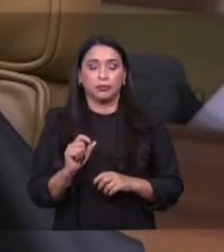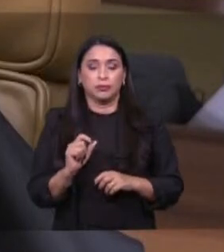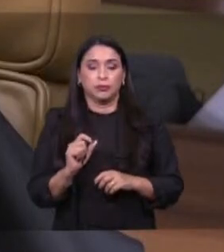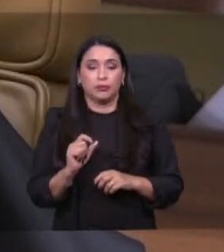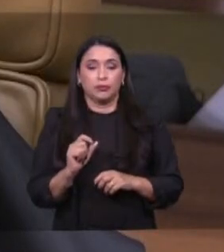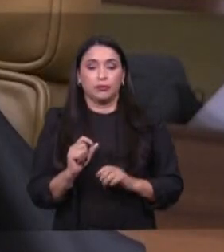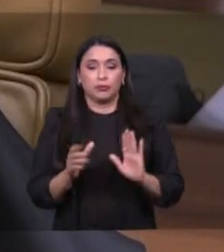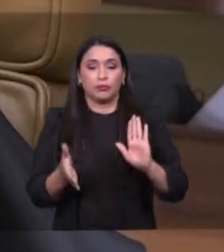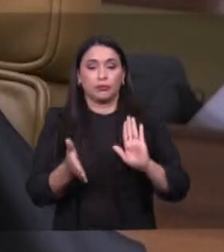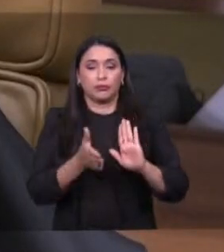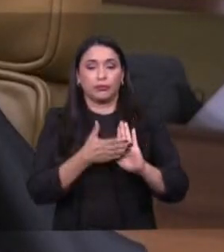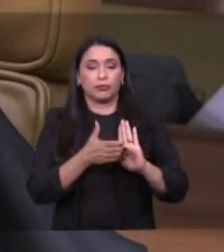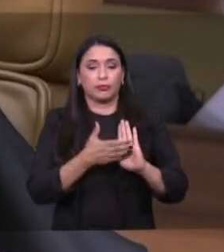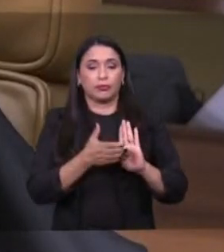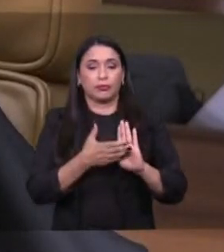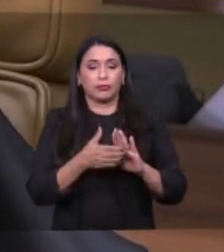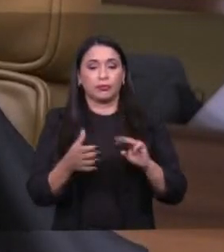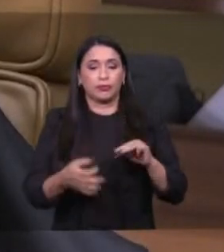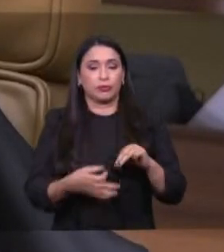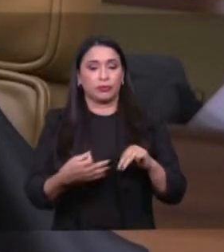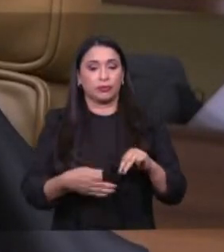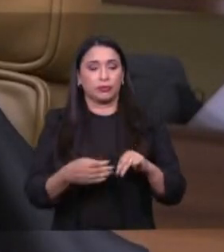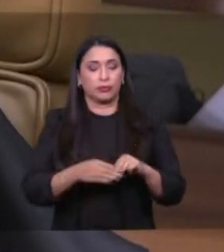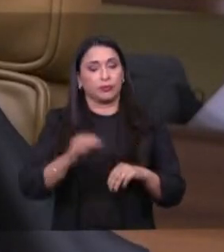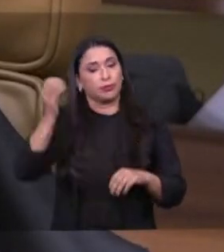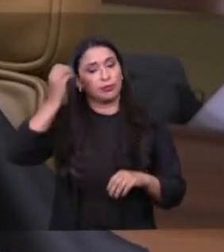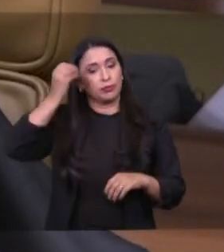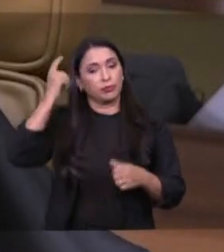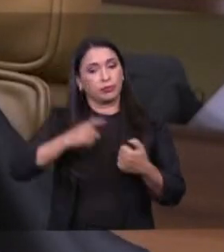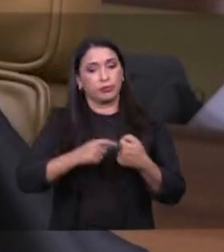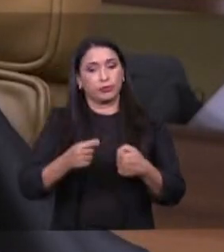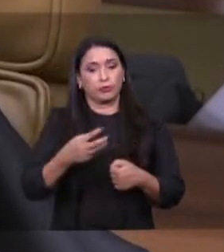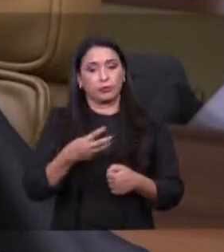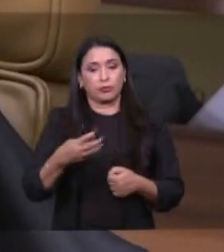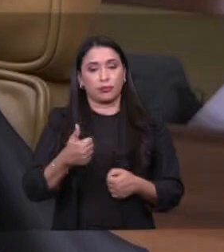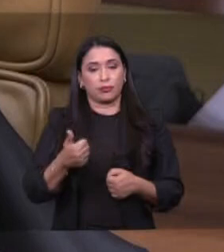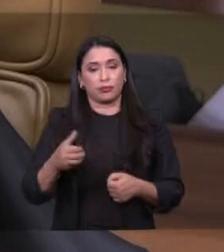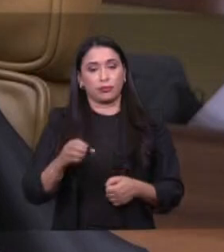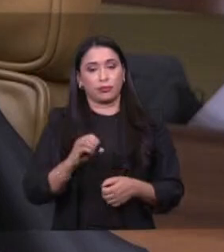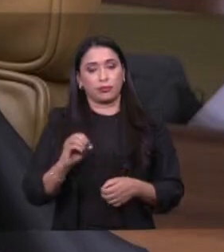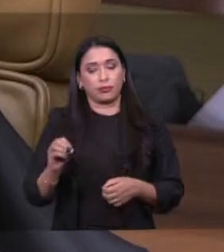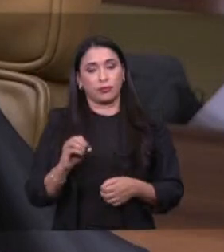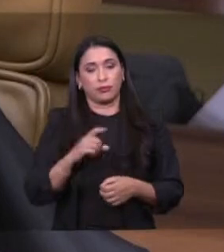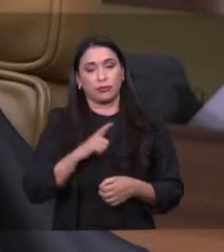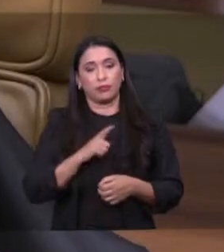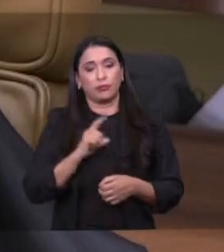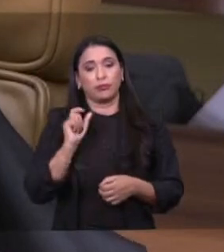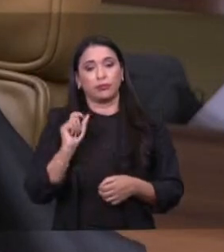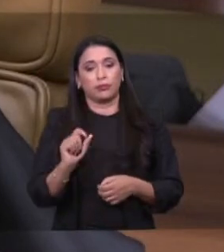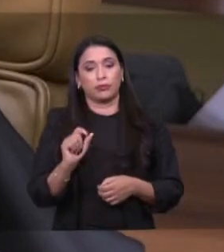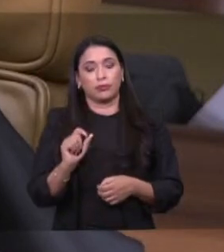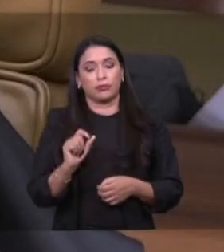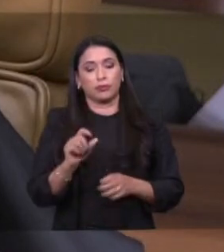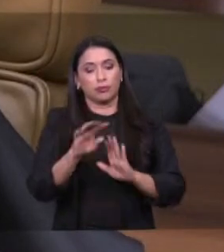Na proposta do ministro Fux, o artigo 310 teria a seguinte interlecção.